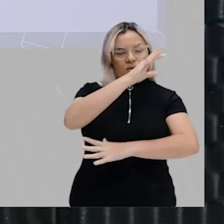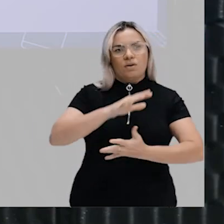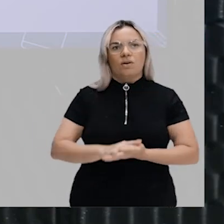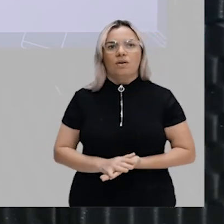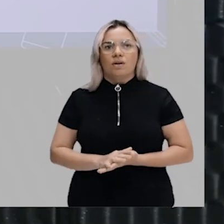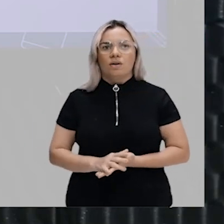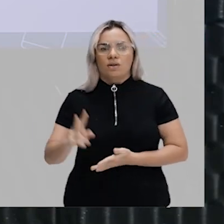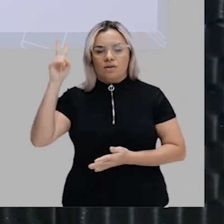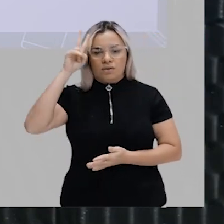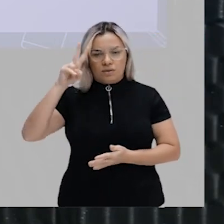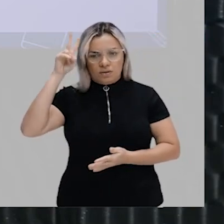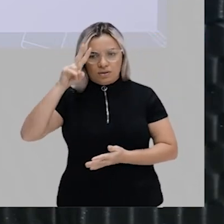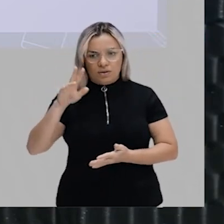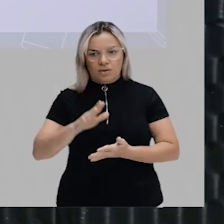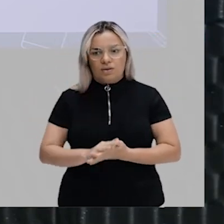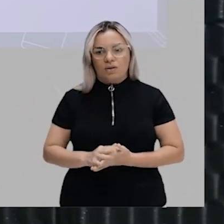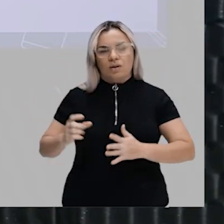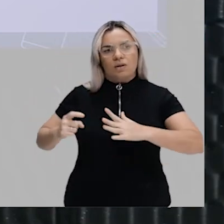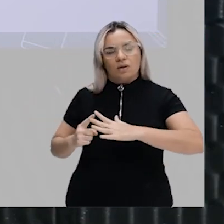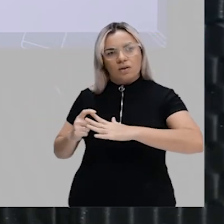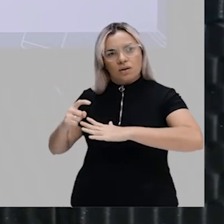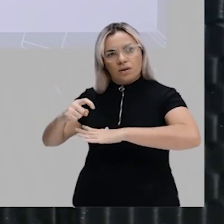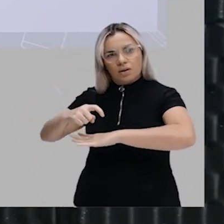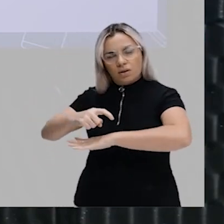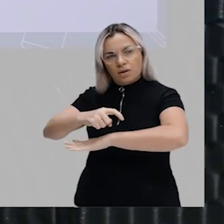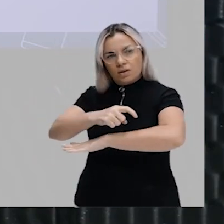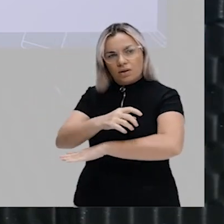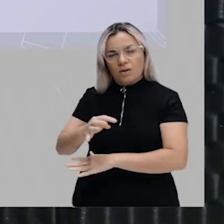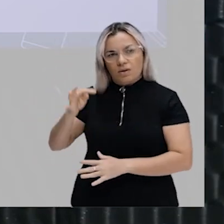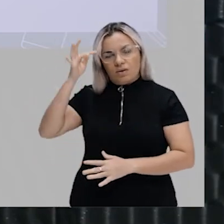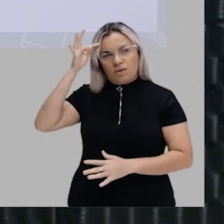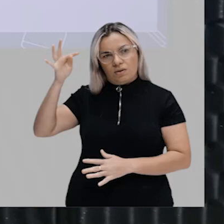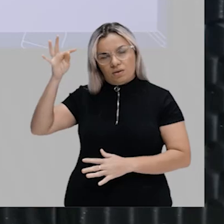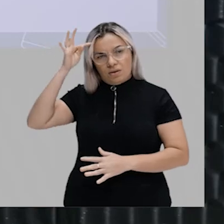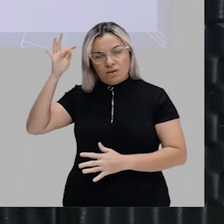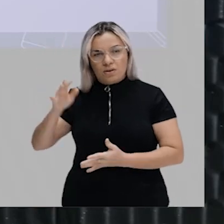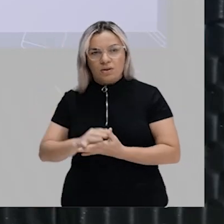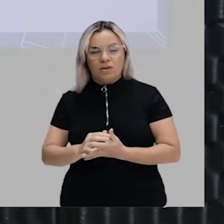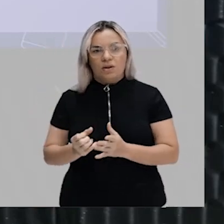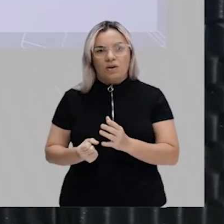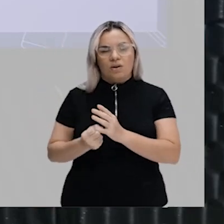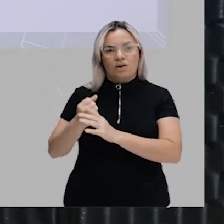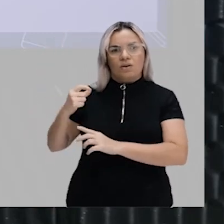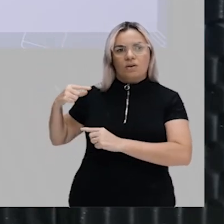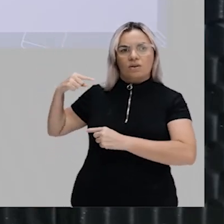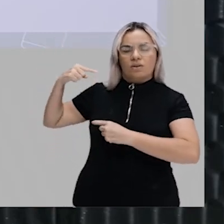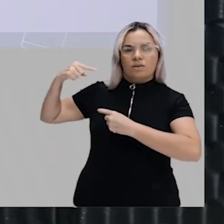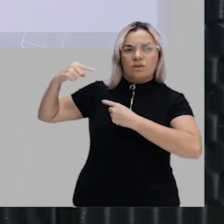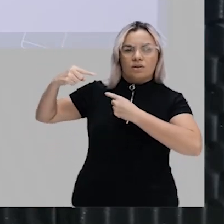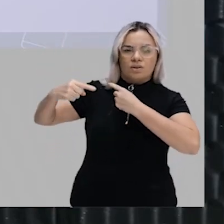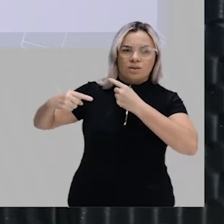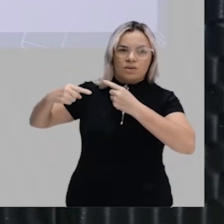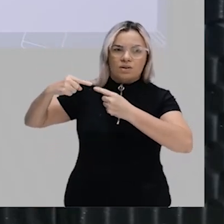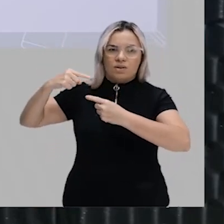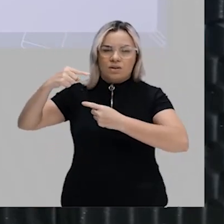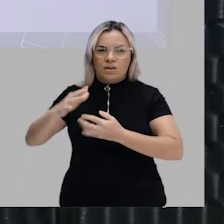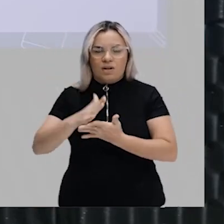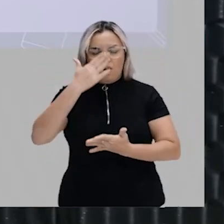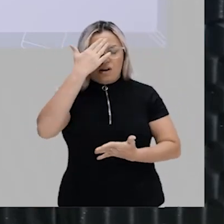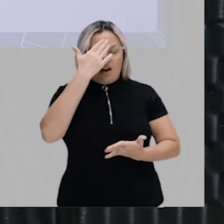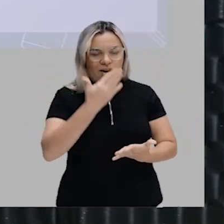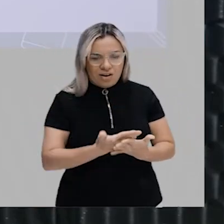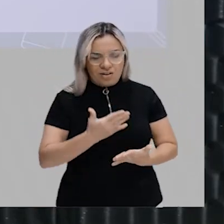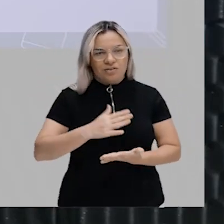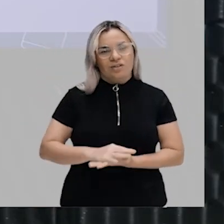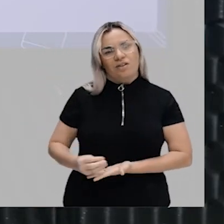a biogênese ela é conhecida como teoria da geração espontânea. Ela acredita que a vida poderia